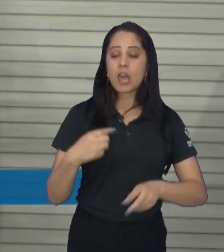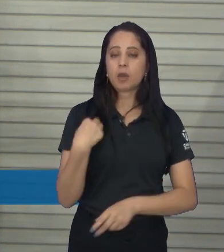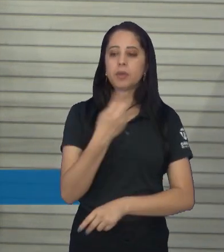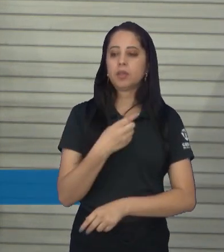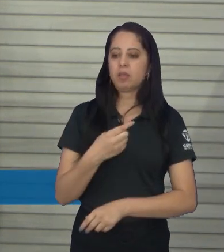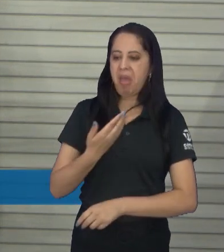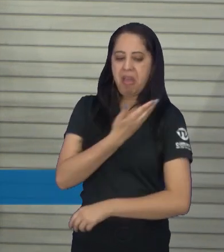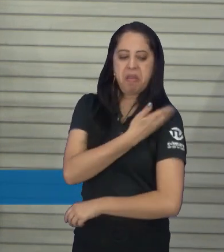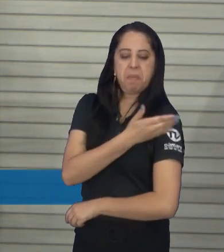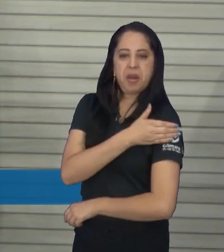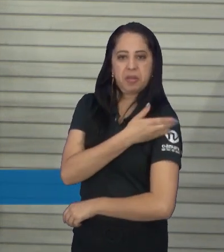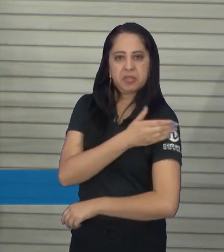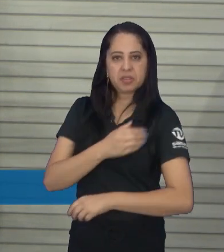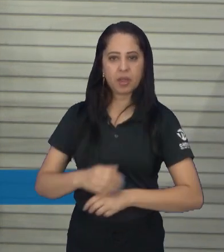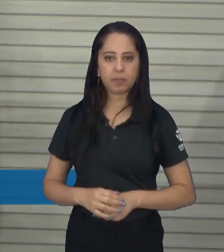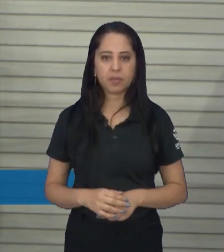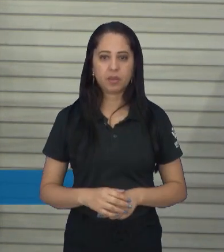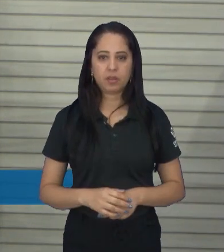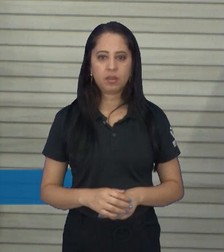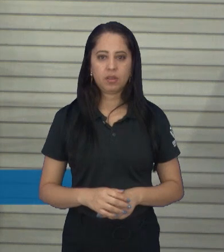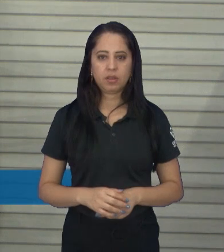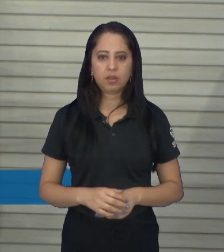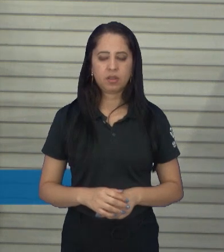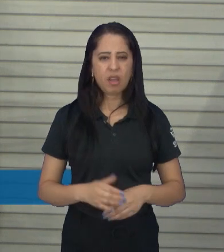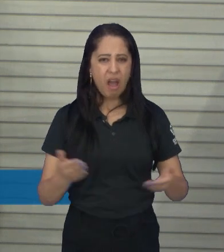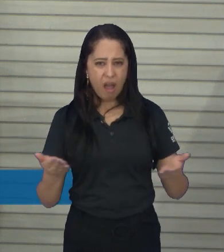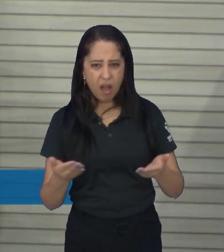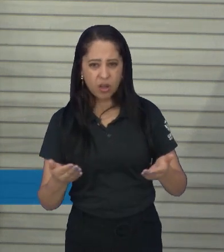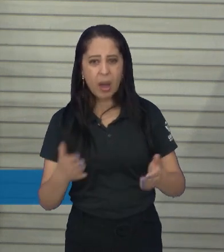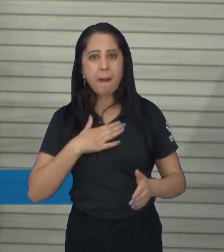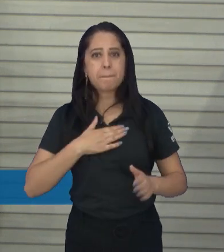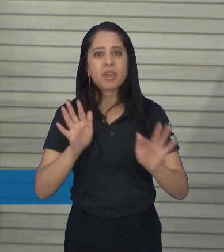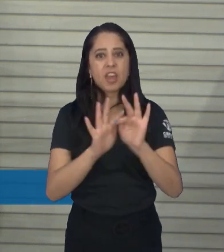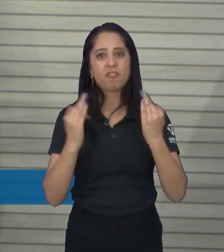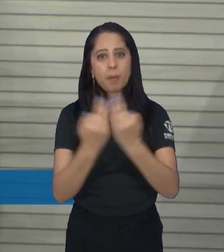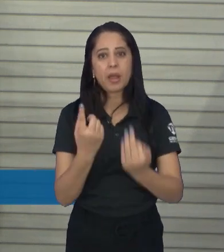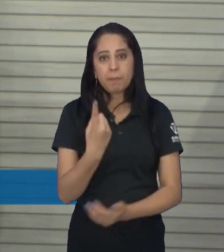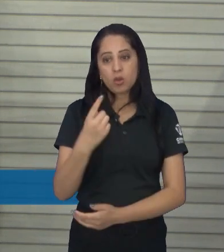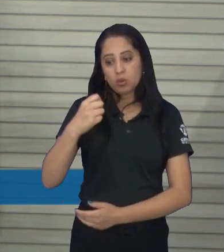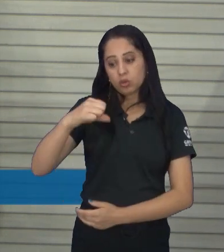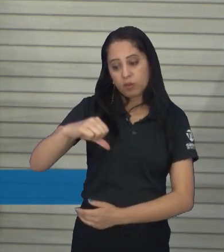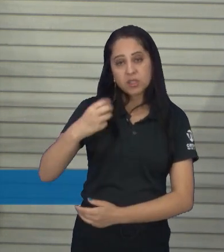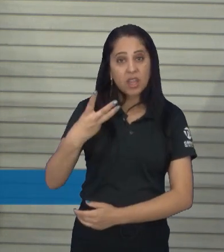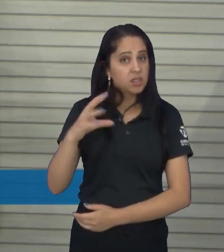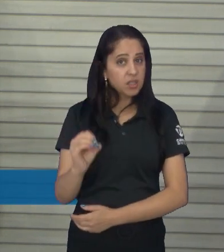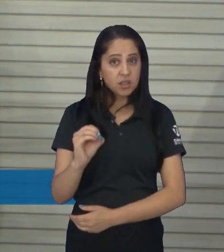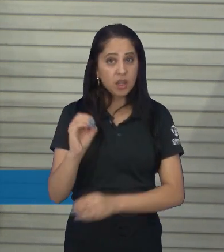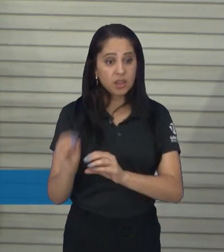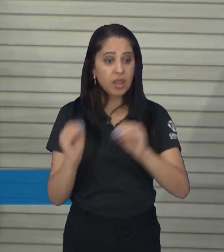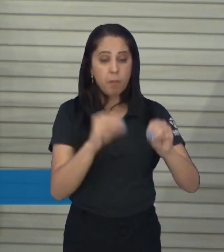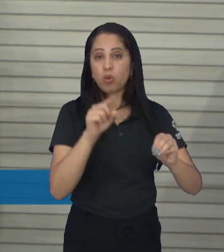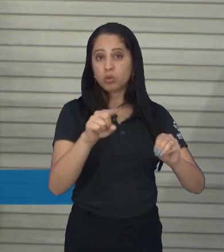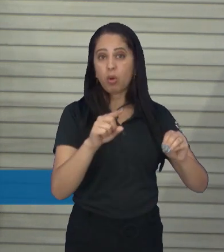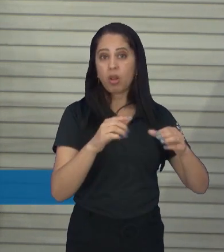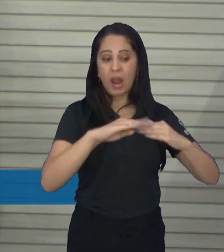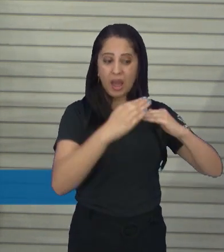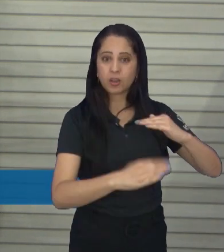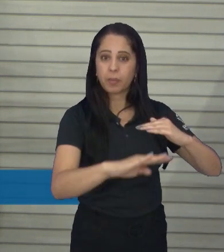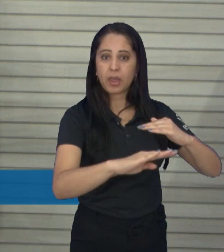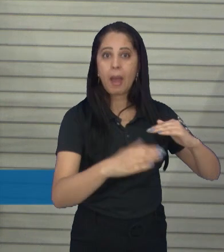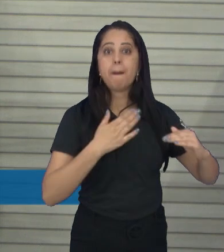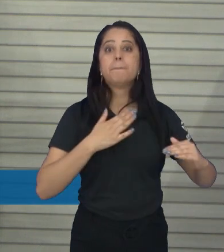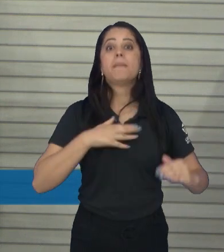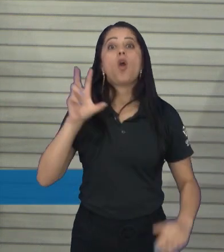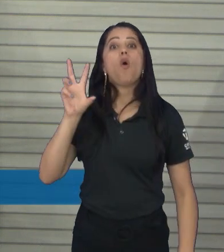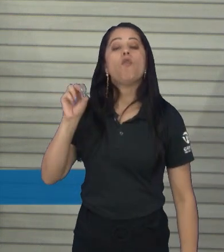lembrado quando não pode descer material de construção agora a gente não é lembrado que a minha família chegou em 1930 a gente não é lembrado que o meu avô Egídio